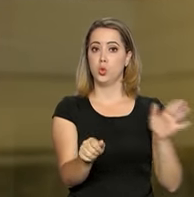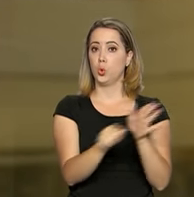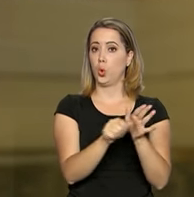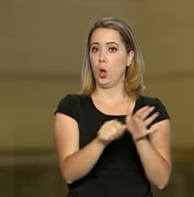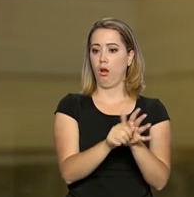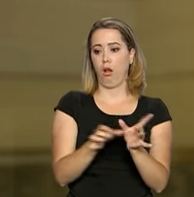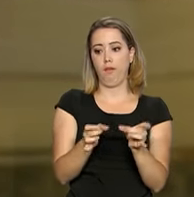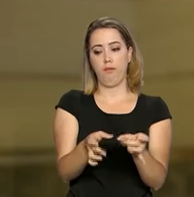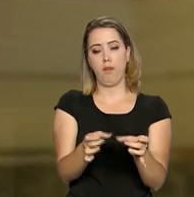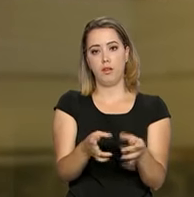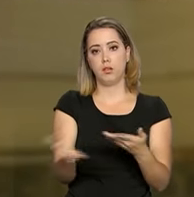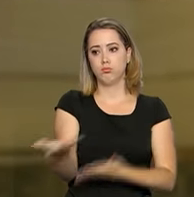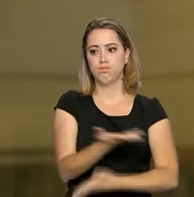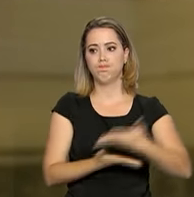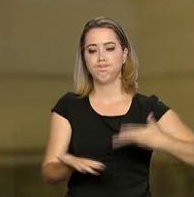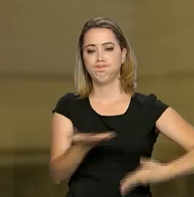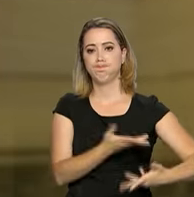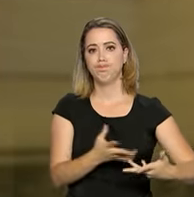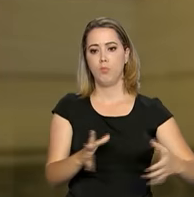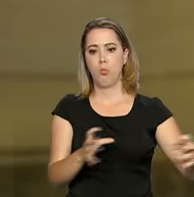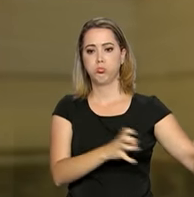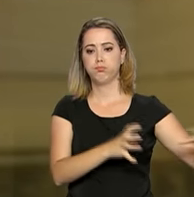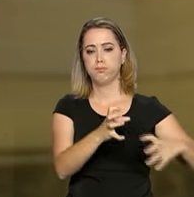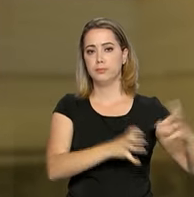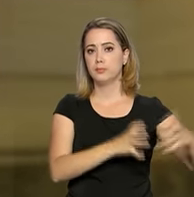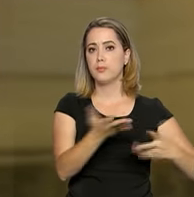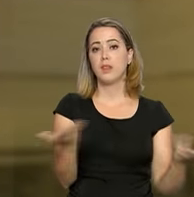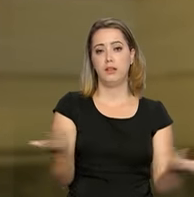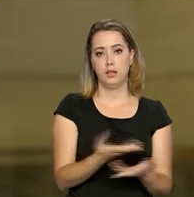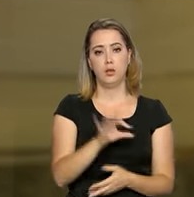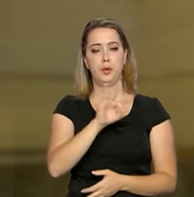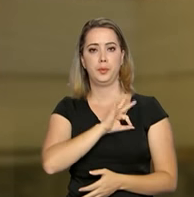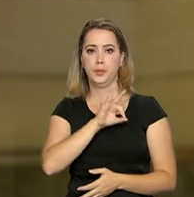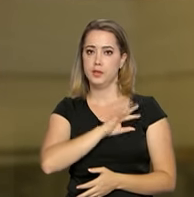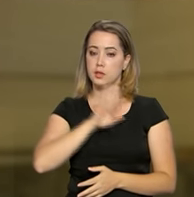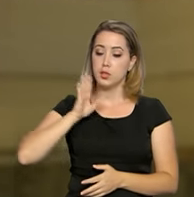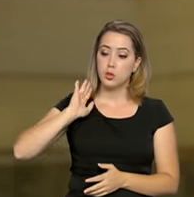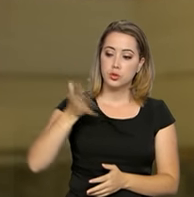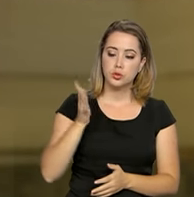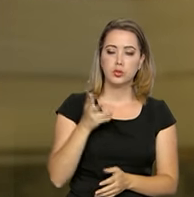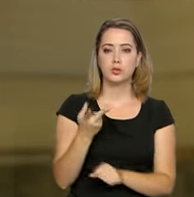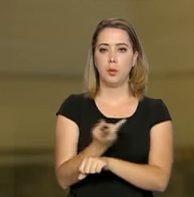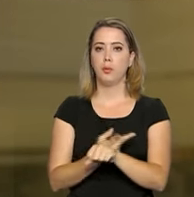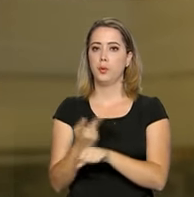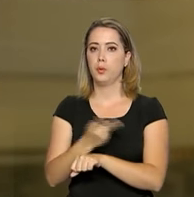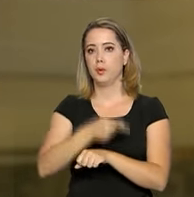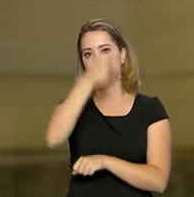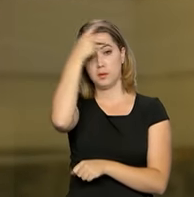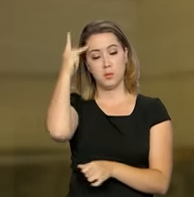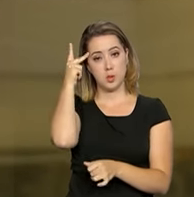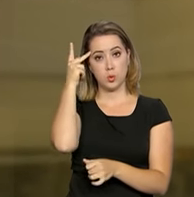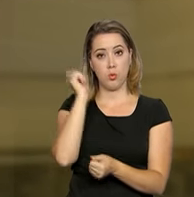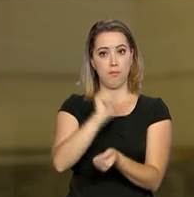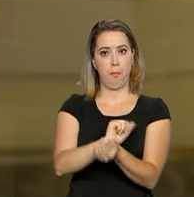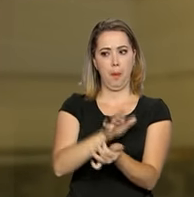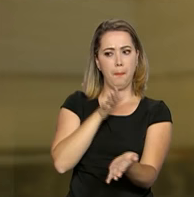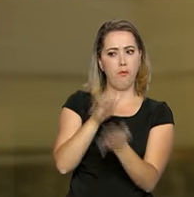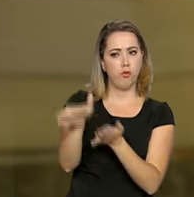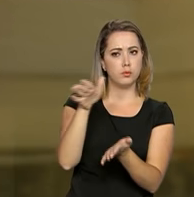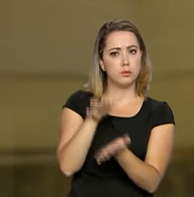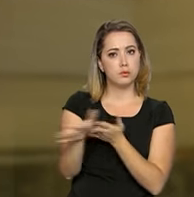Amazonas e que a polícia está trabalhando para recapturar os detentos que fugiram do complexo